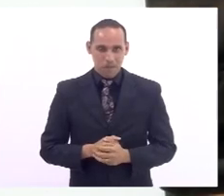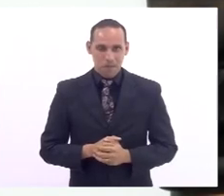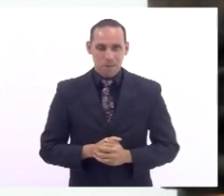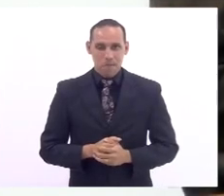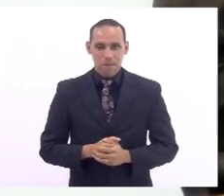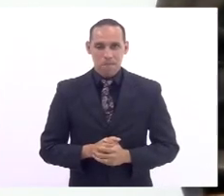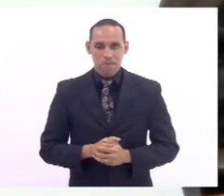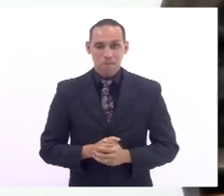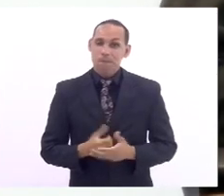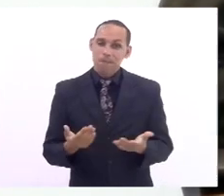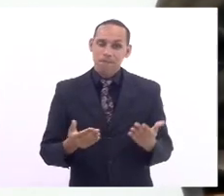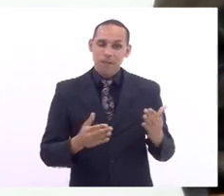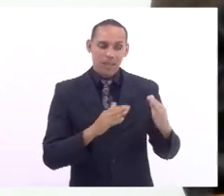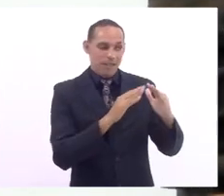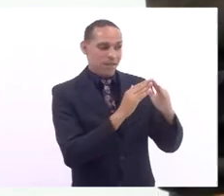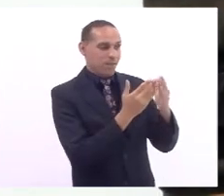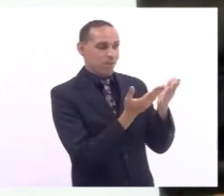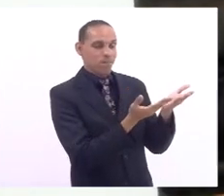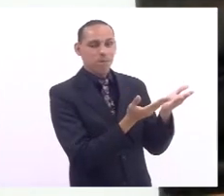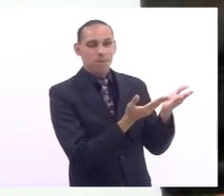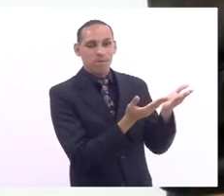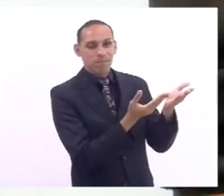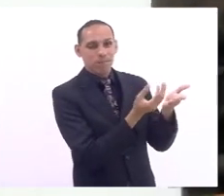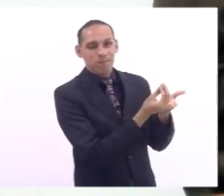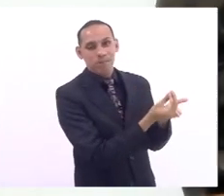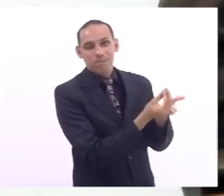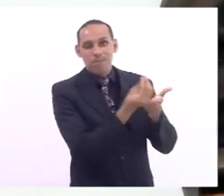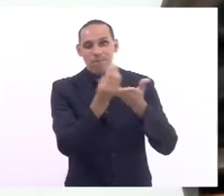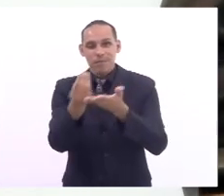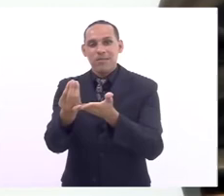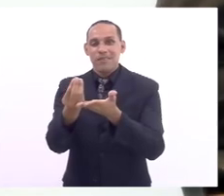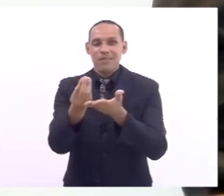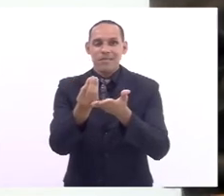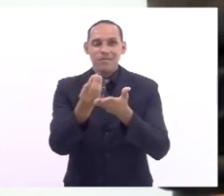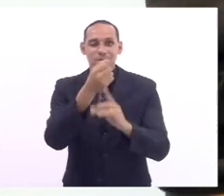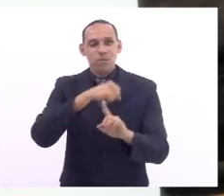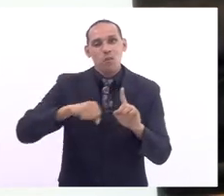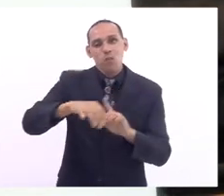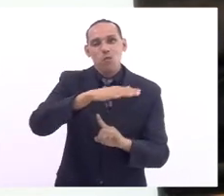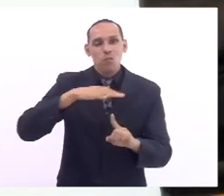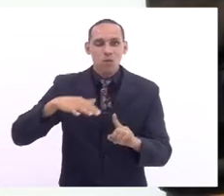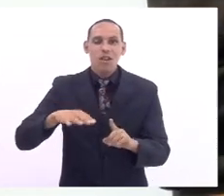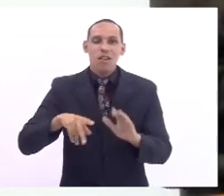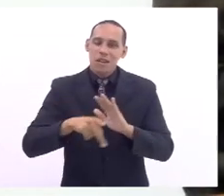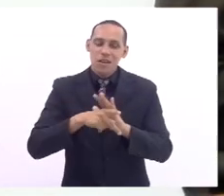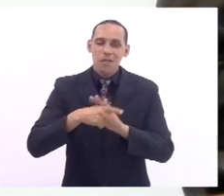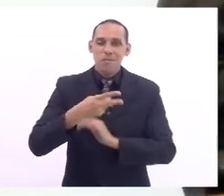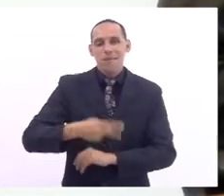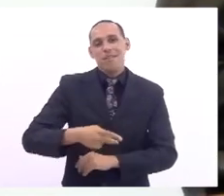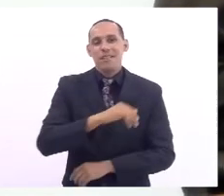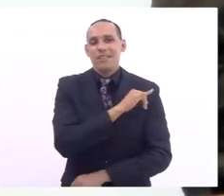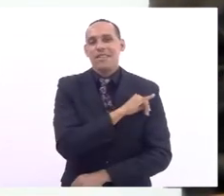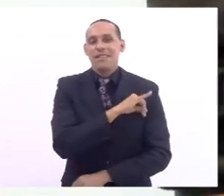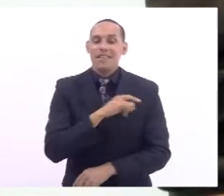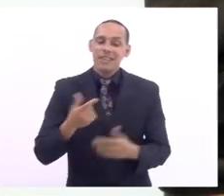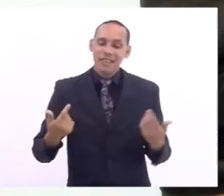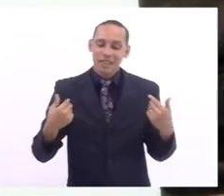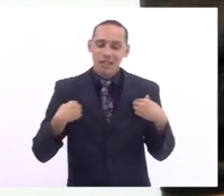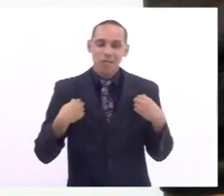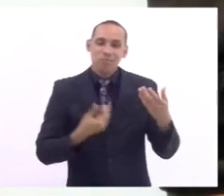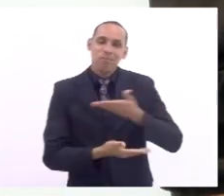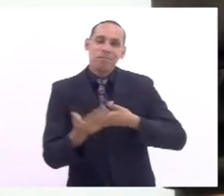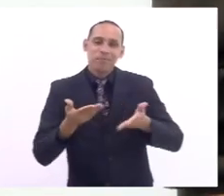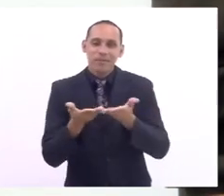é que a casa é pude oferecer para a sociedade Fluminense ao longo desse período que eu eu gostaria de